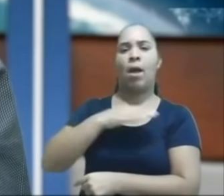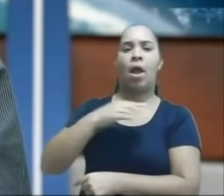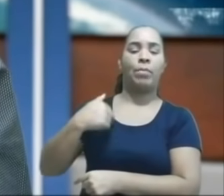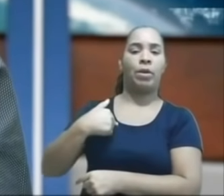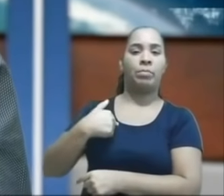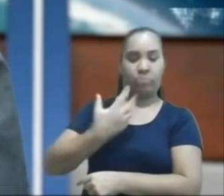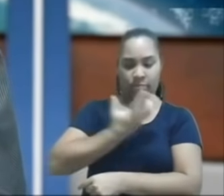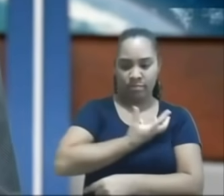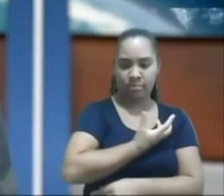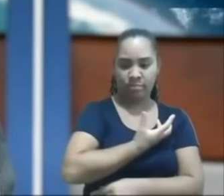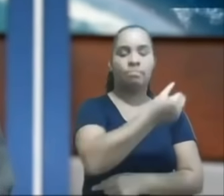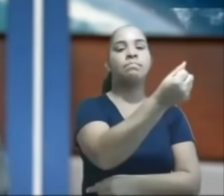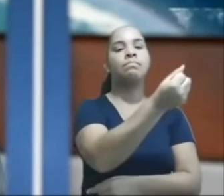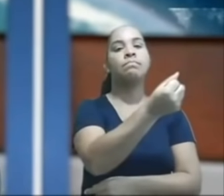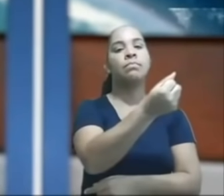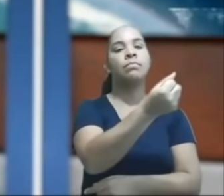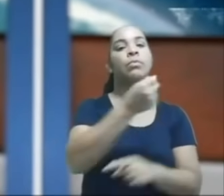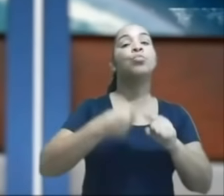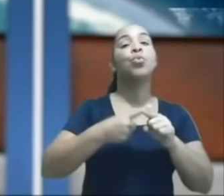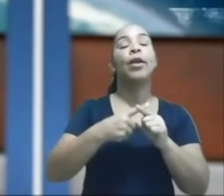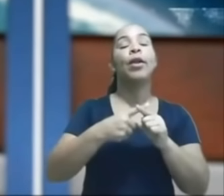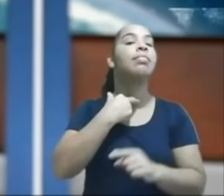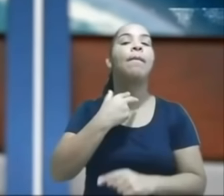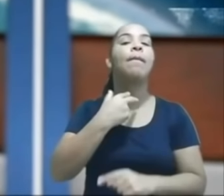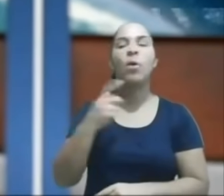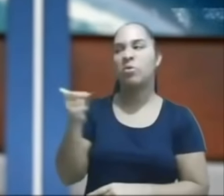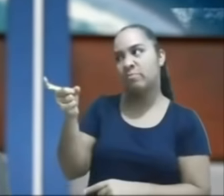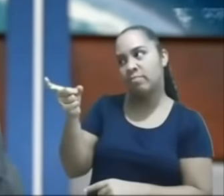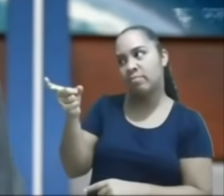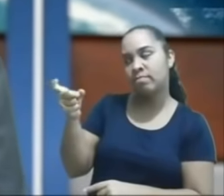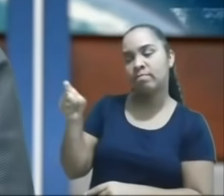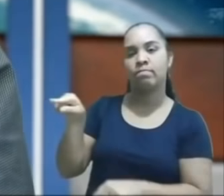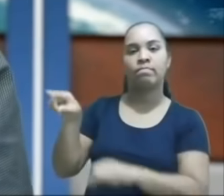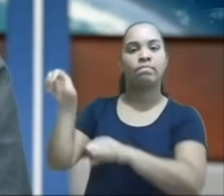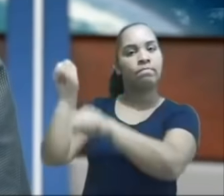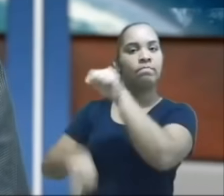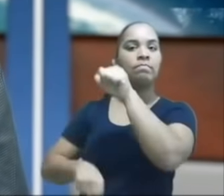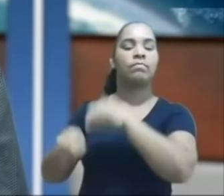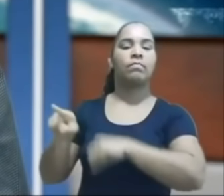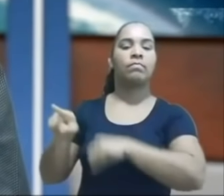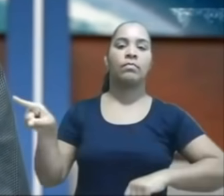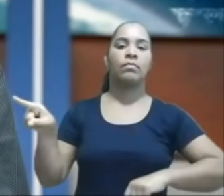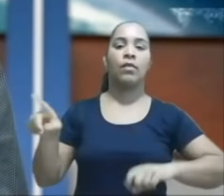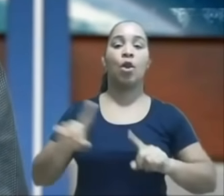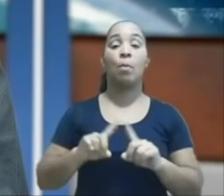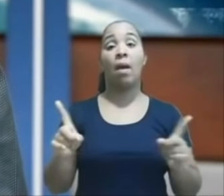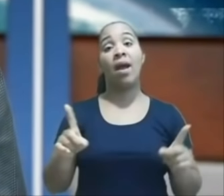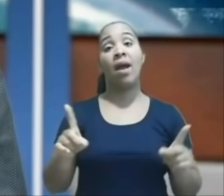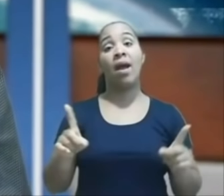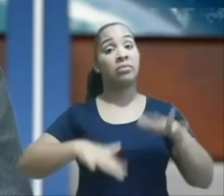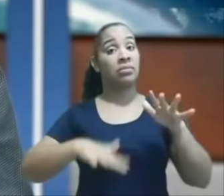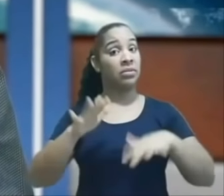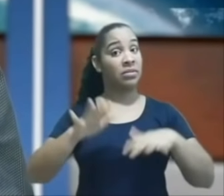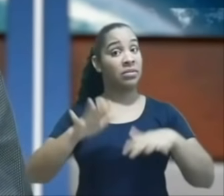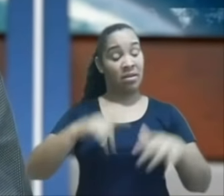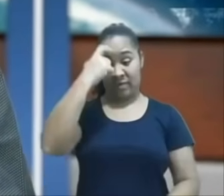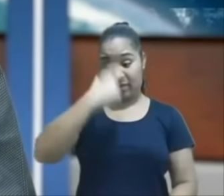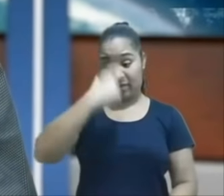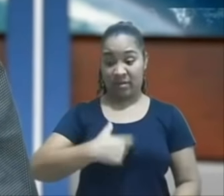outro. Mas muitas vezes há um suicídio com colaboração do mundo espiritual